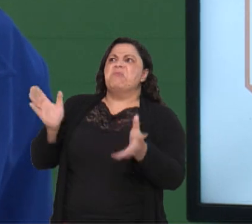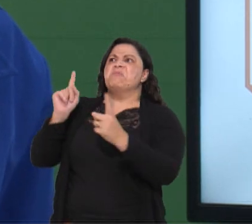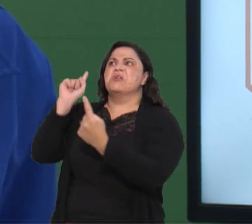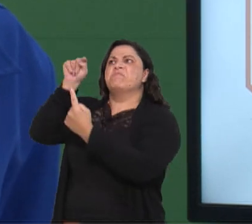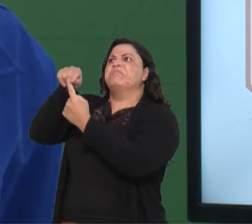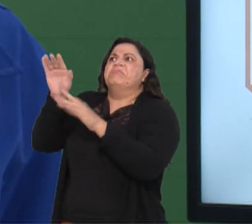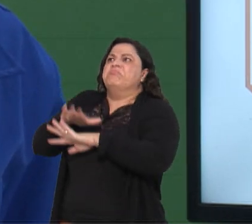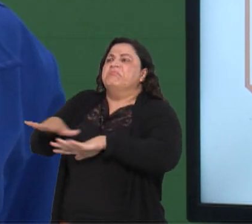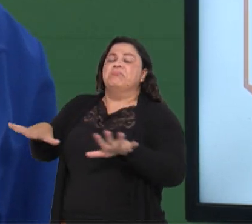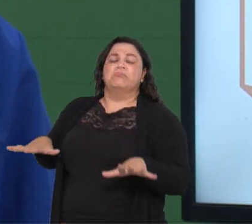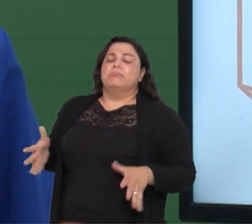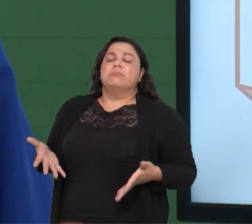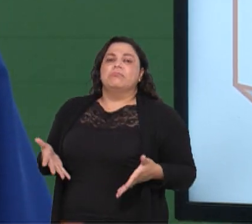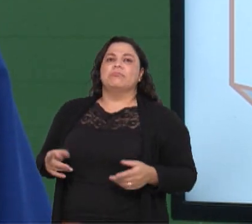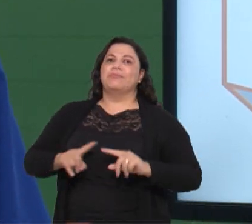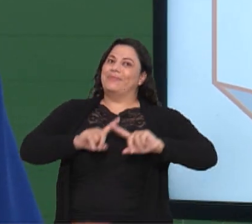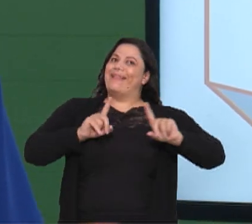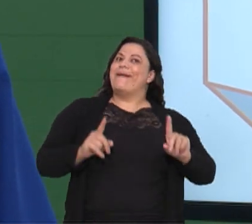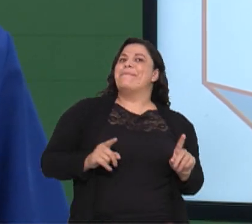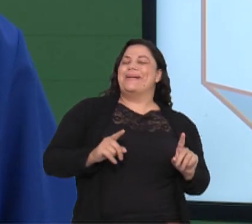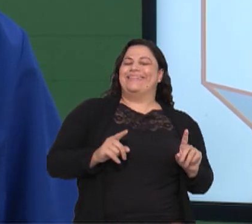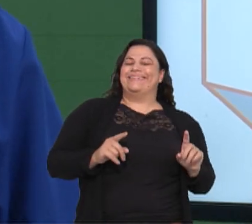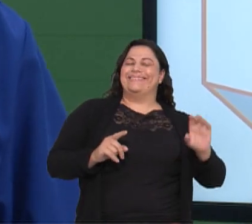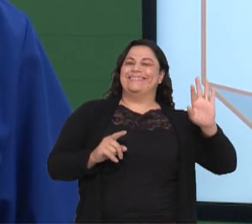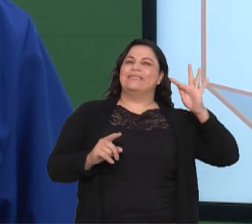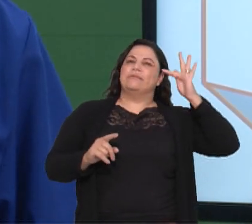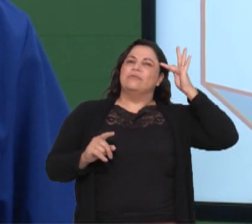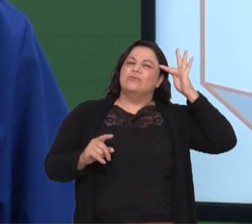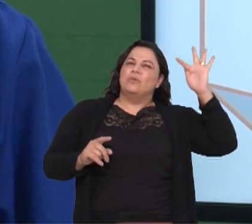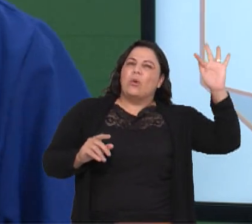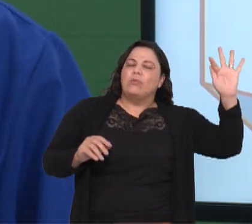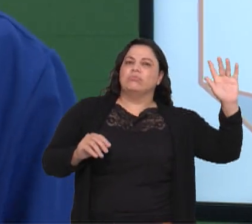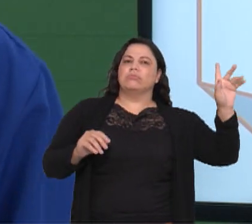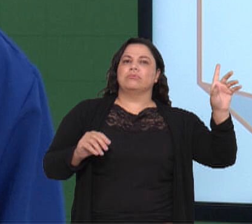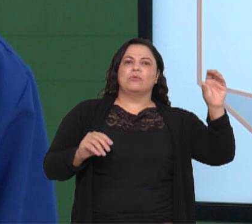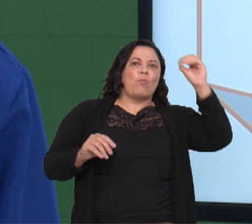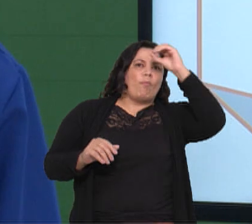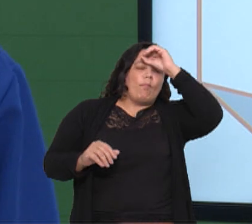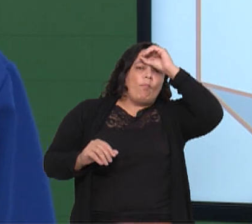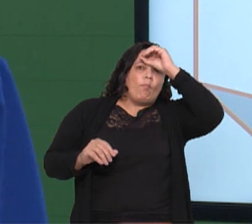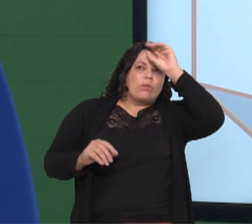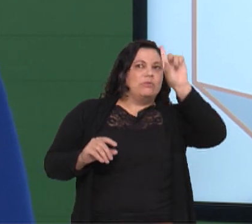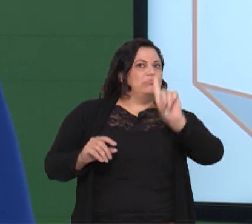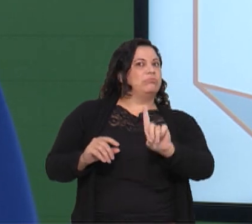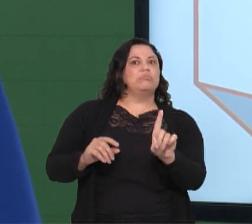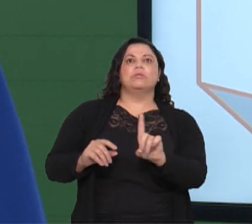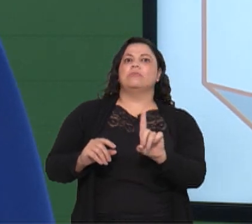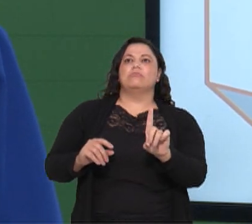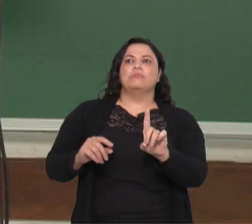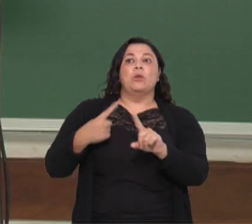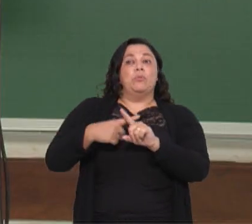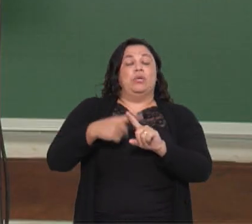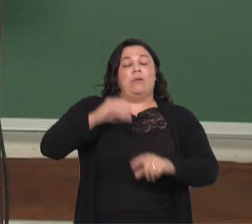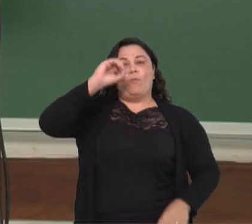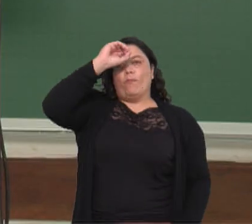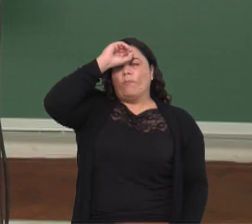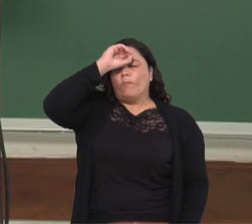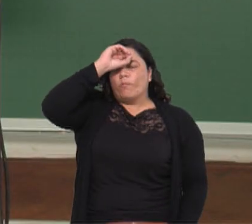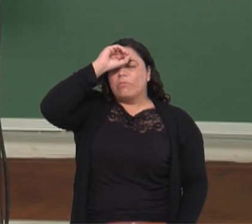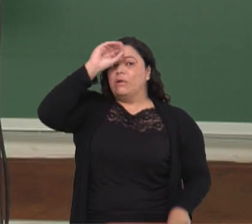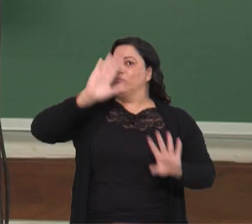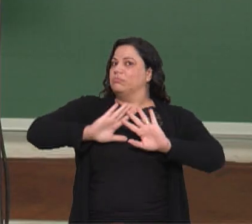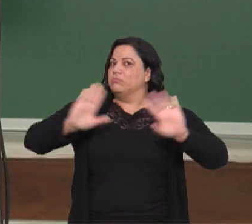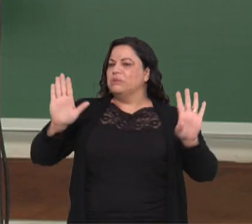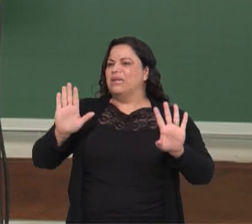ter? Só que o filósofo também não é o ignorante, porque o ignorante é aquele que não sabe e não busca